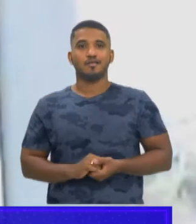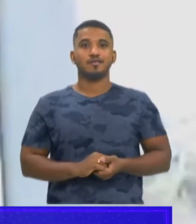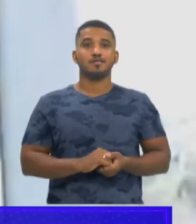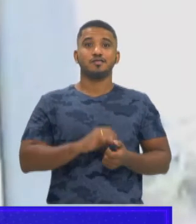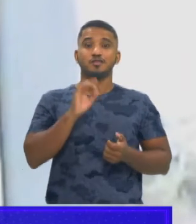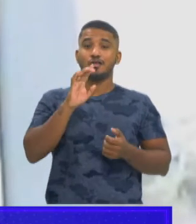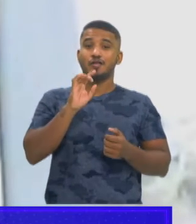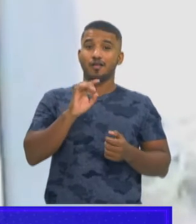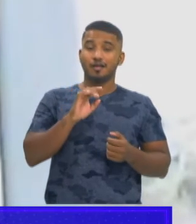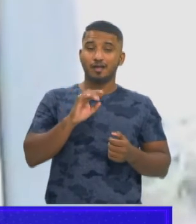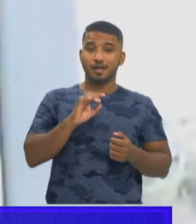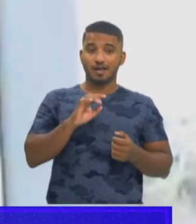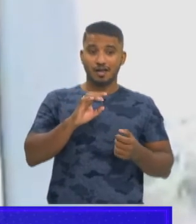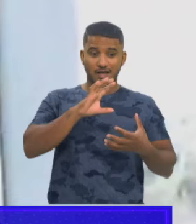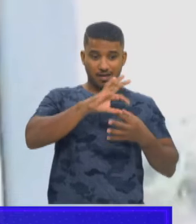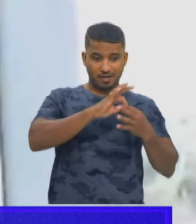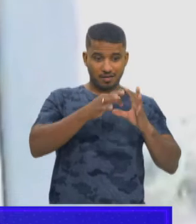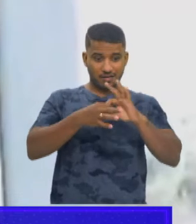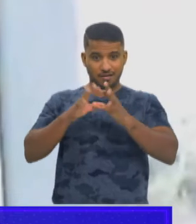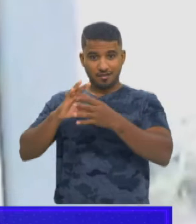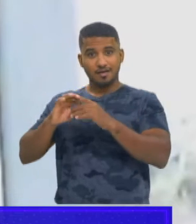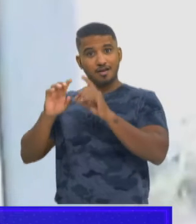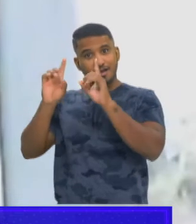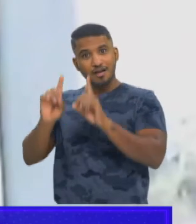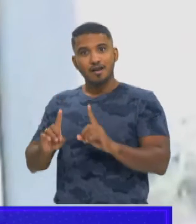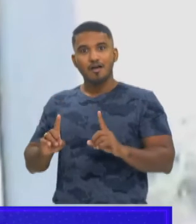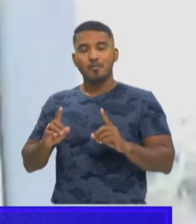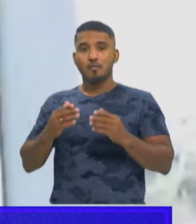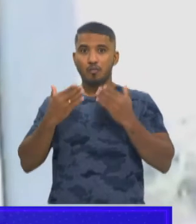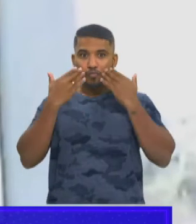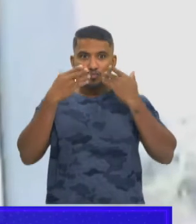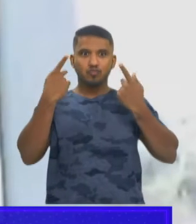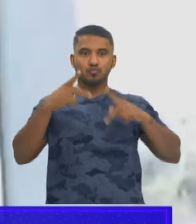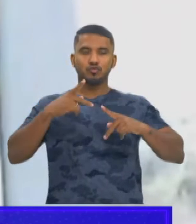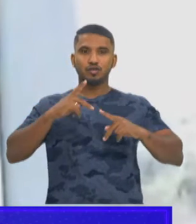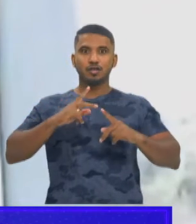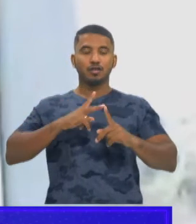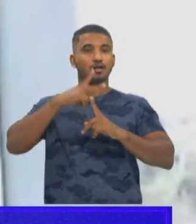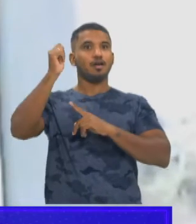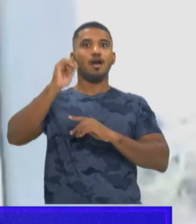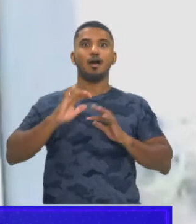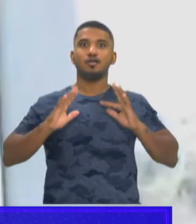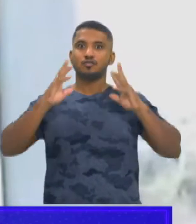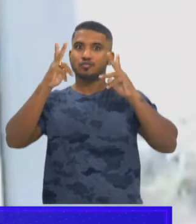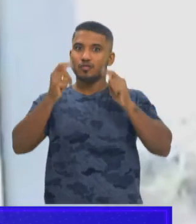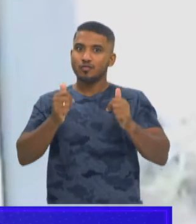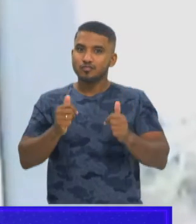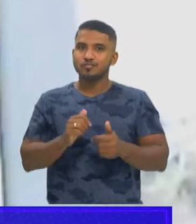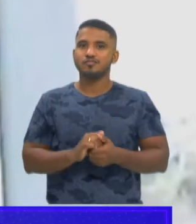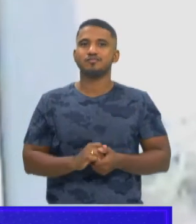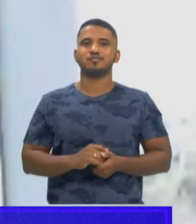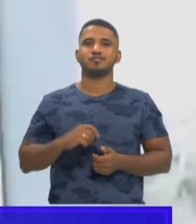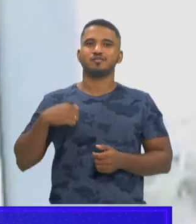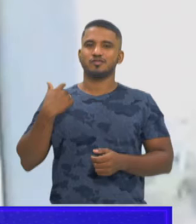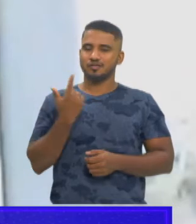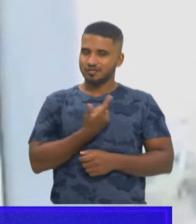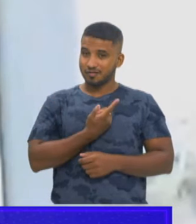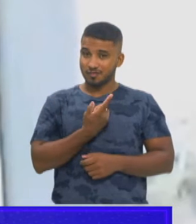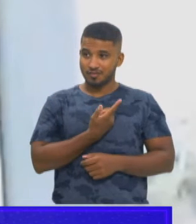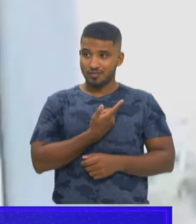voltados para a Olimpíada. Só que a Paralimpíada surpreendeu de